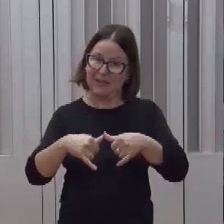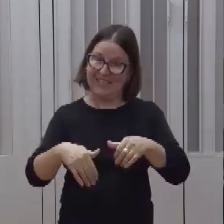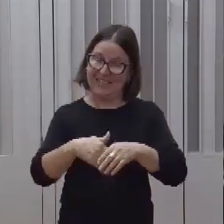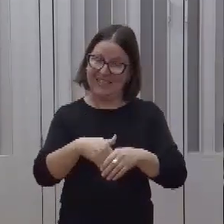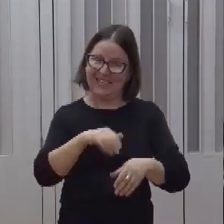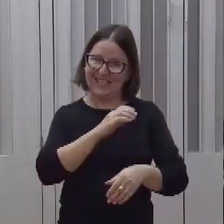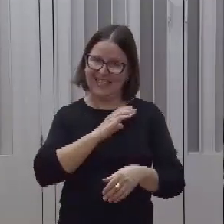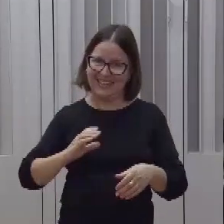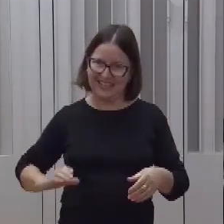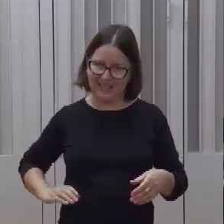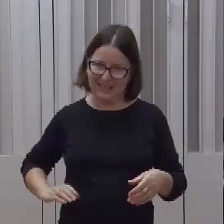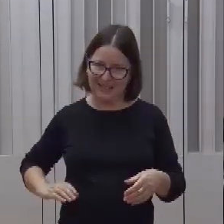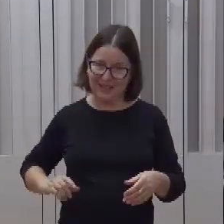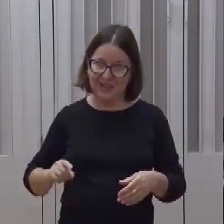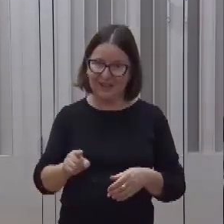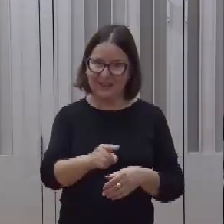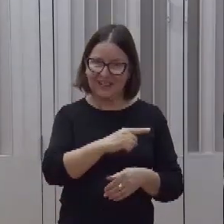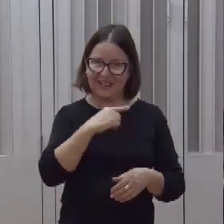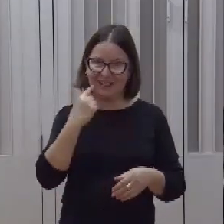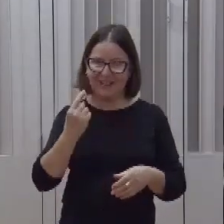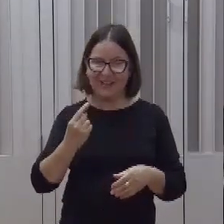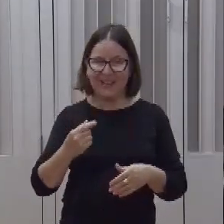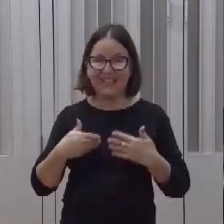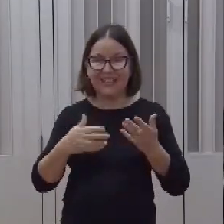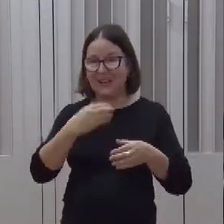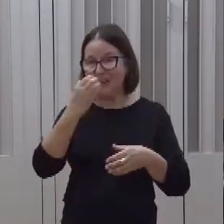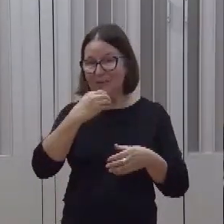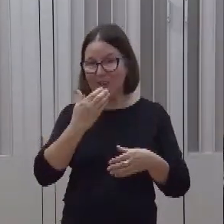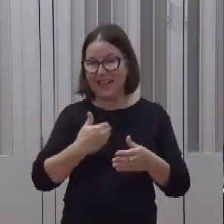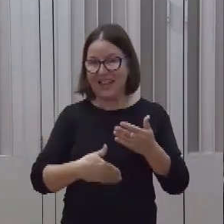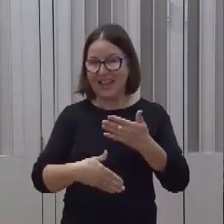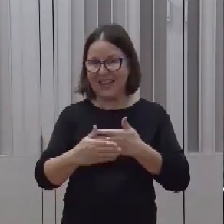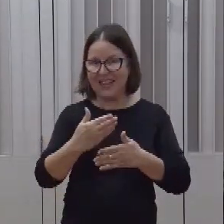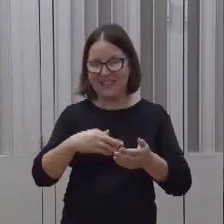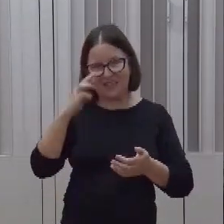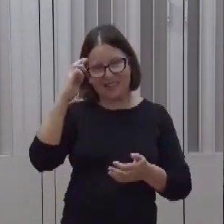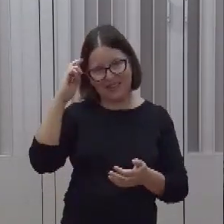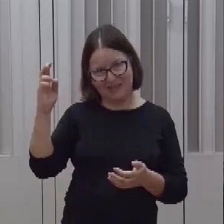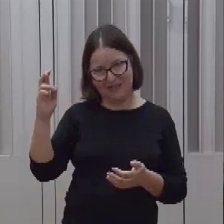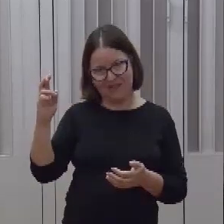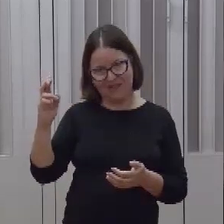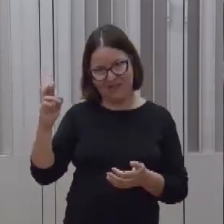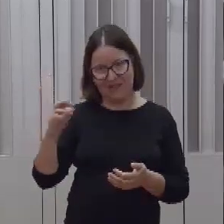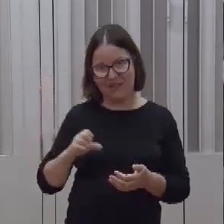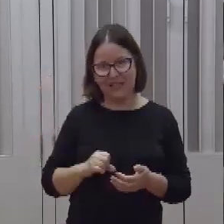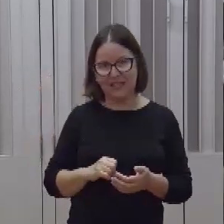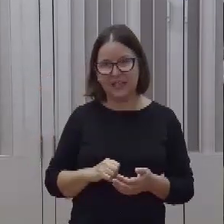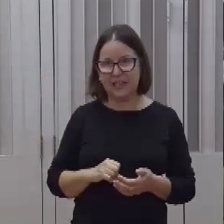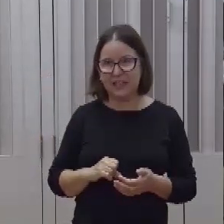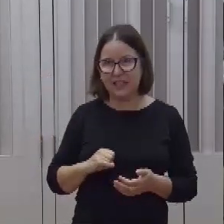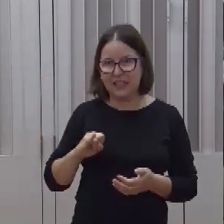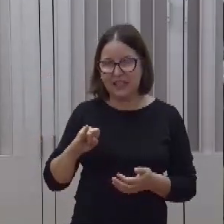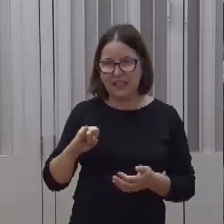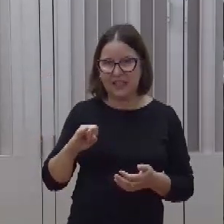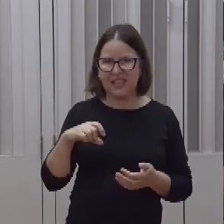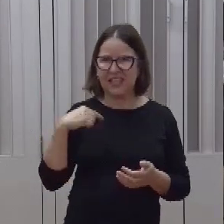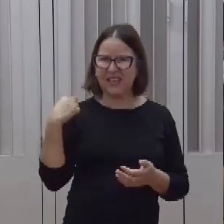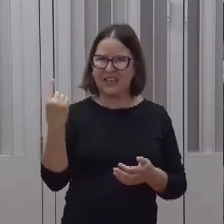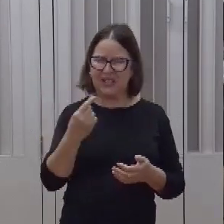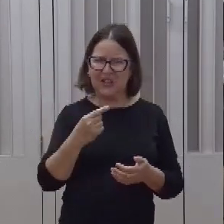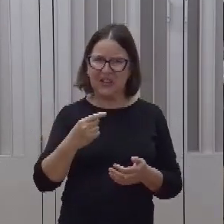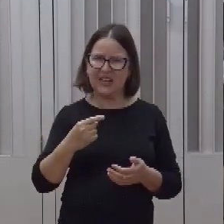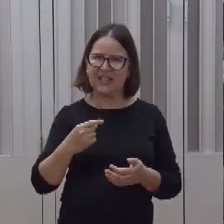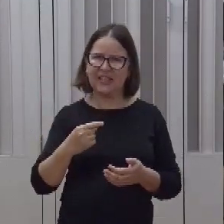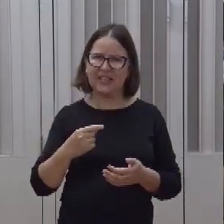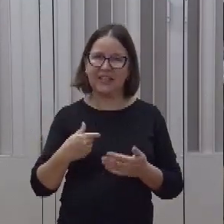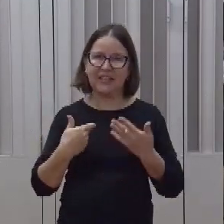não estamos frutificando através dele, estamos frutificando pela carne,